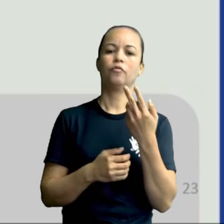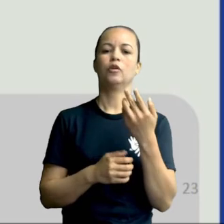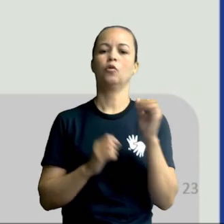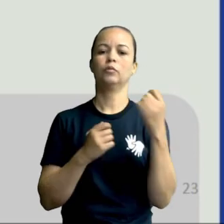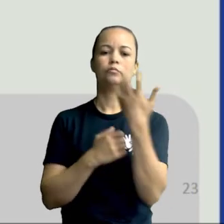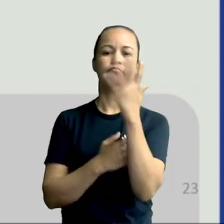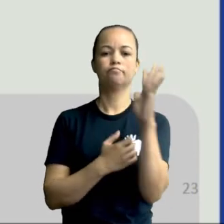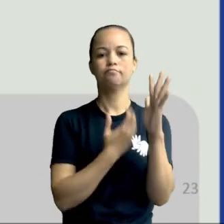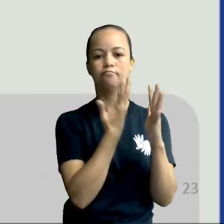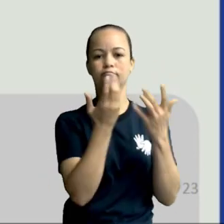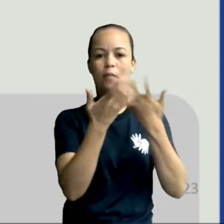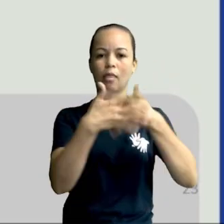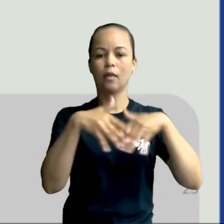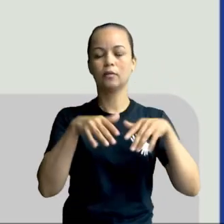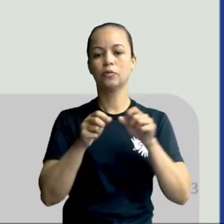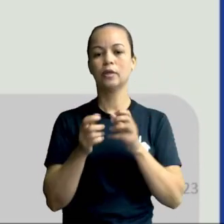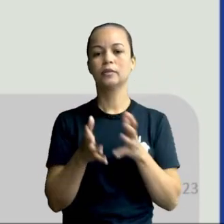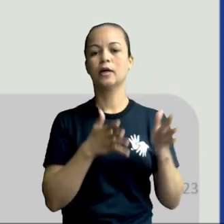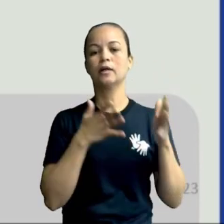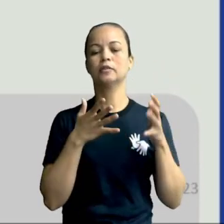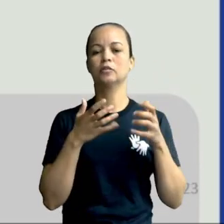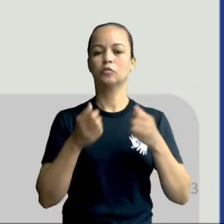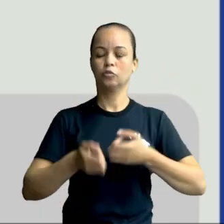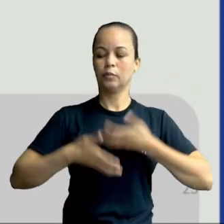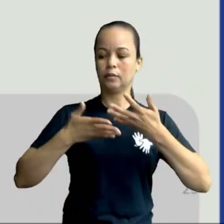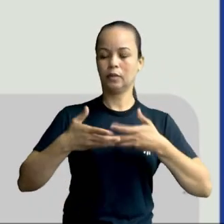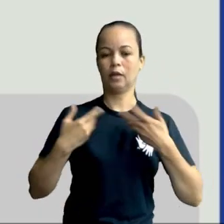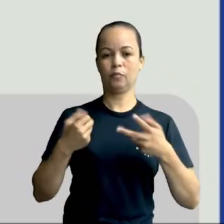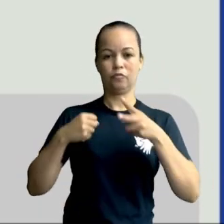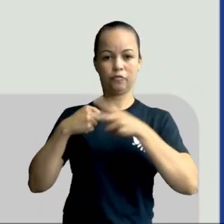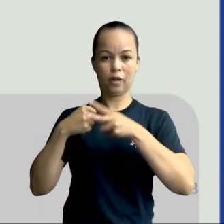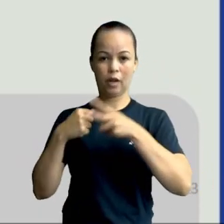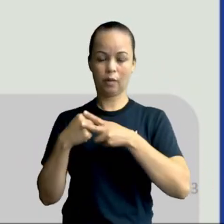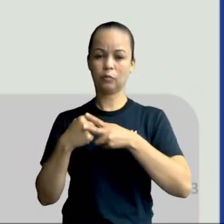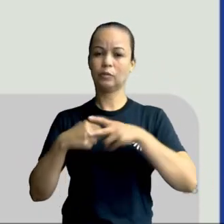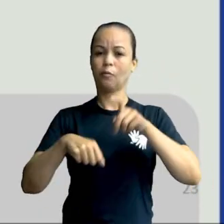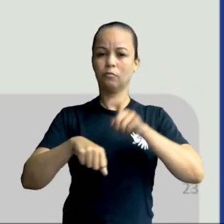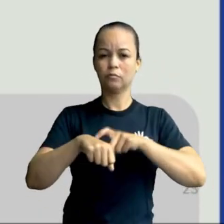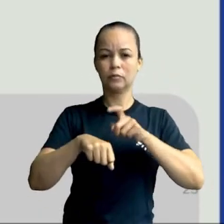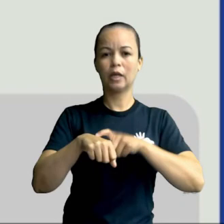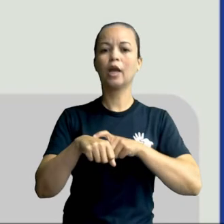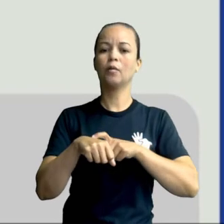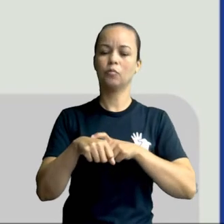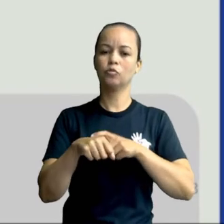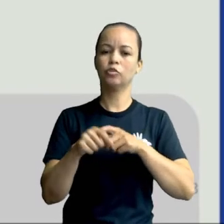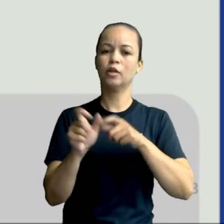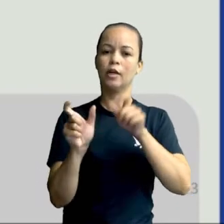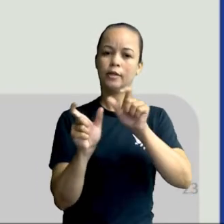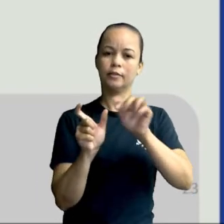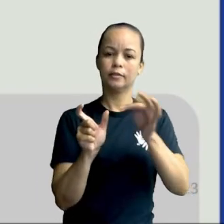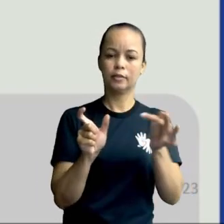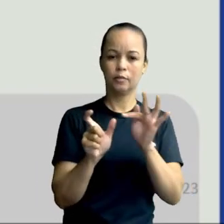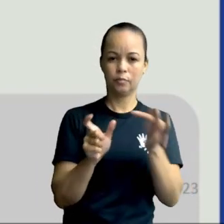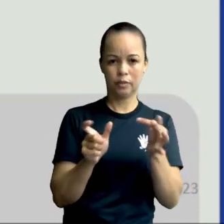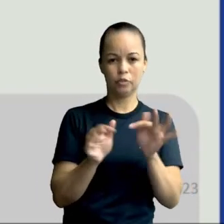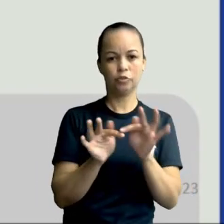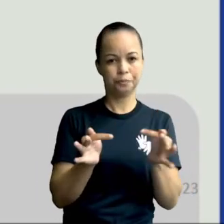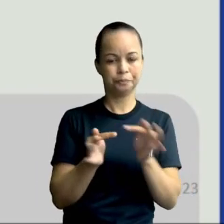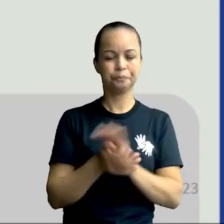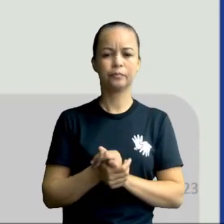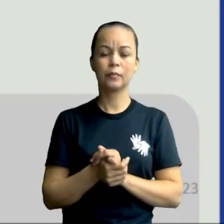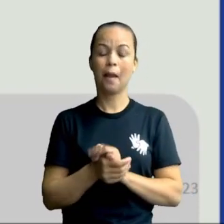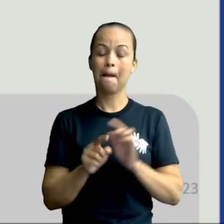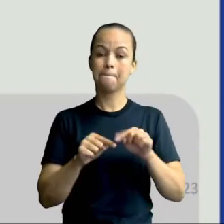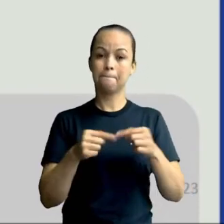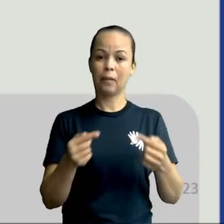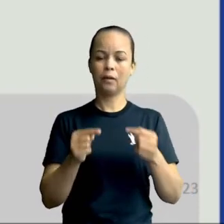na natureza. Se são expressados por um verbo, são tempos simples. Mas se